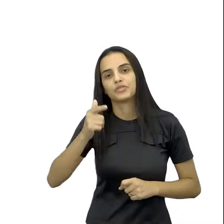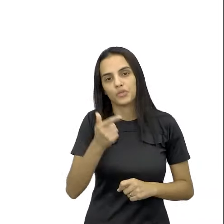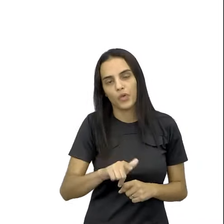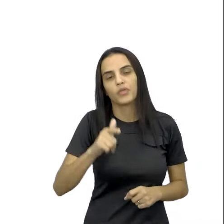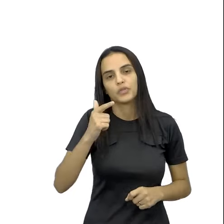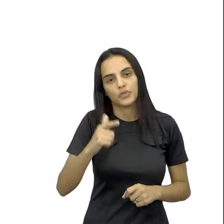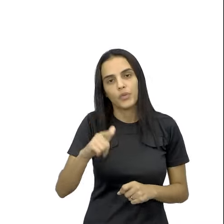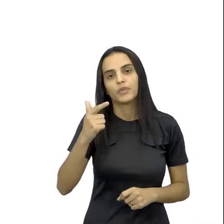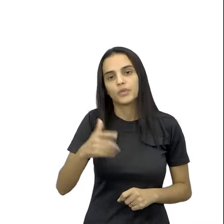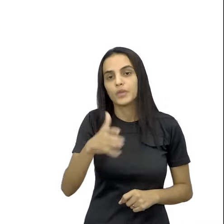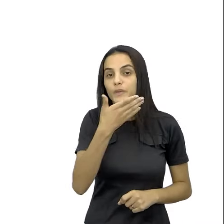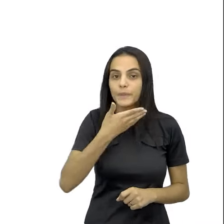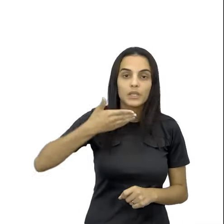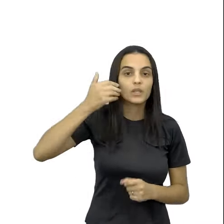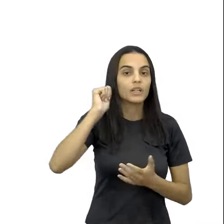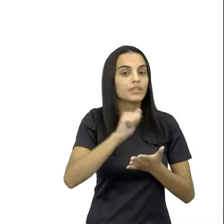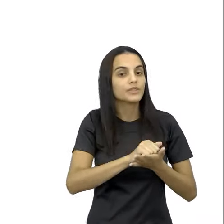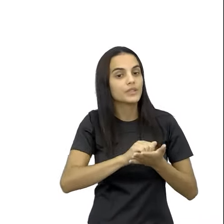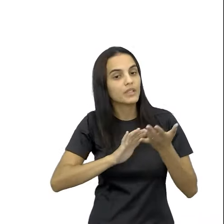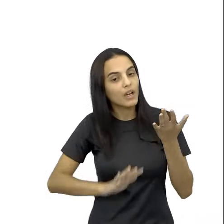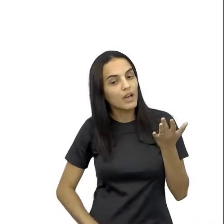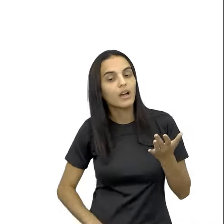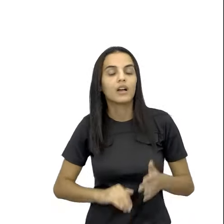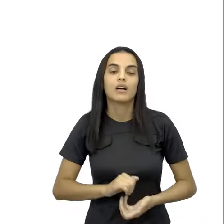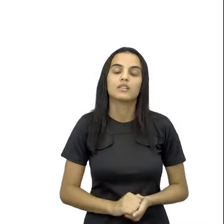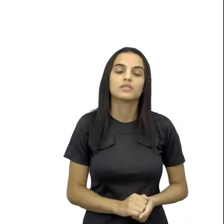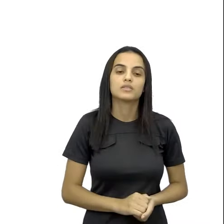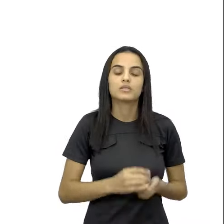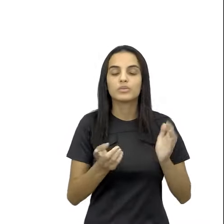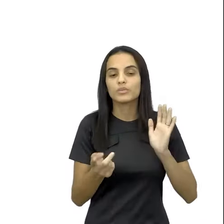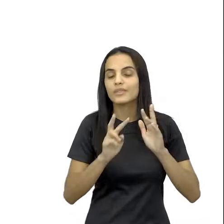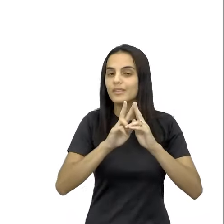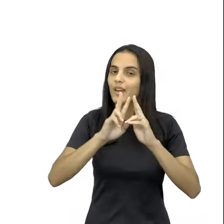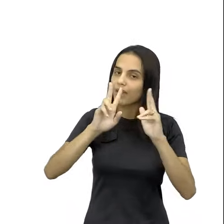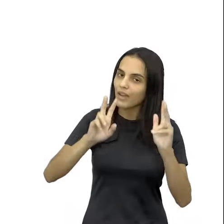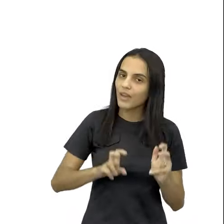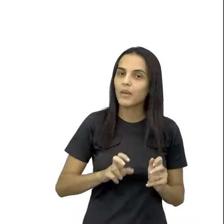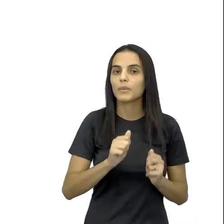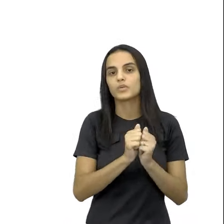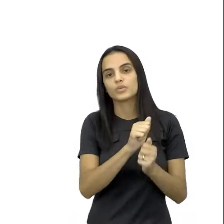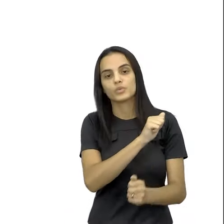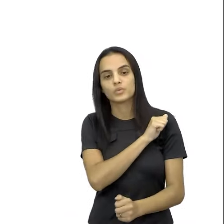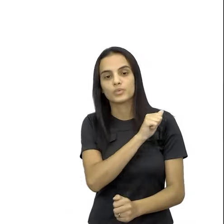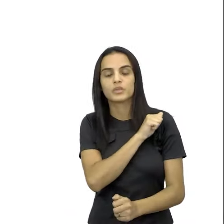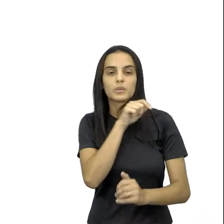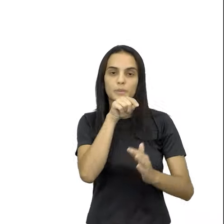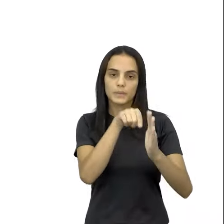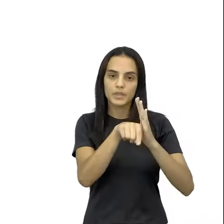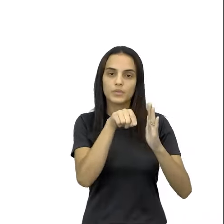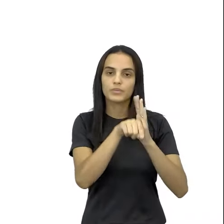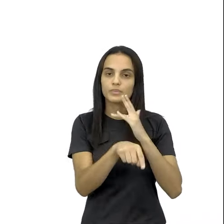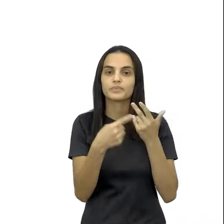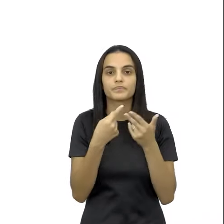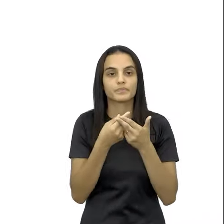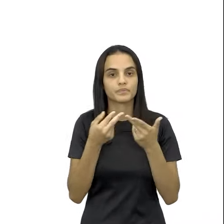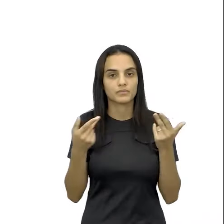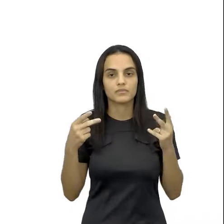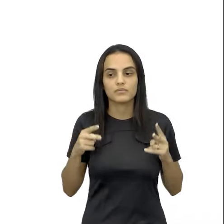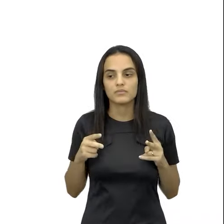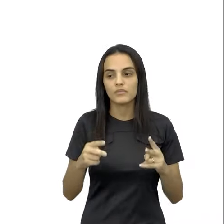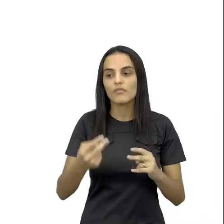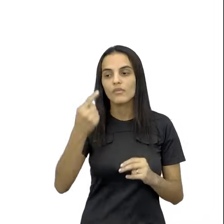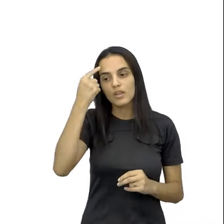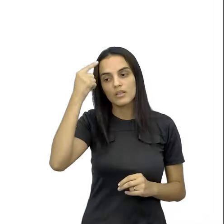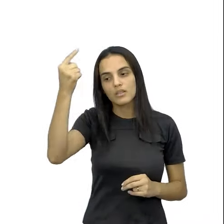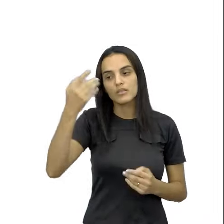dá uma melhorada numa atividade, numa abordagem ali com os estudantes, né? Com perguntas, né? Sempre pensando